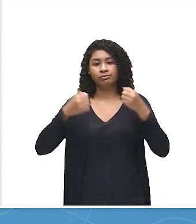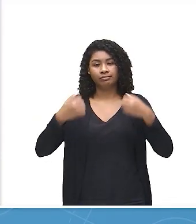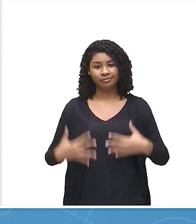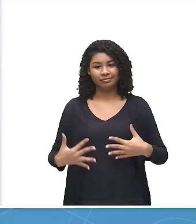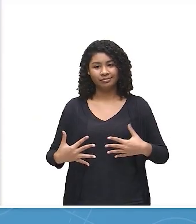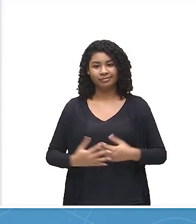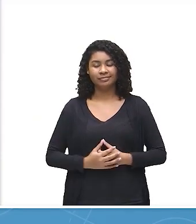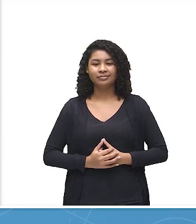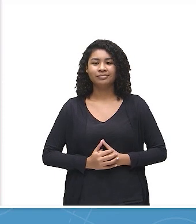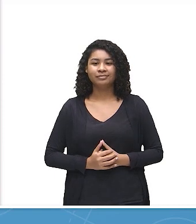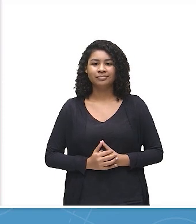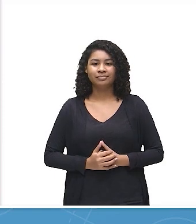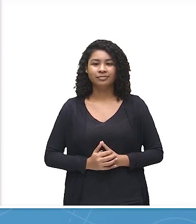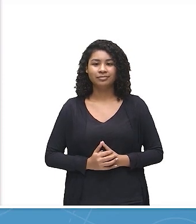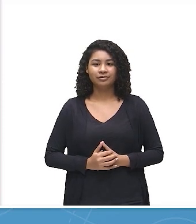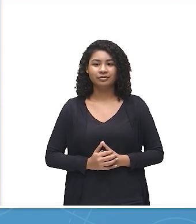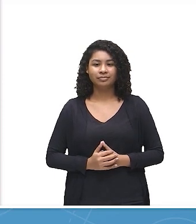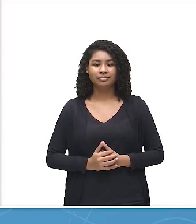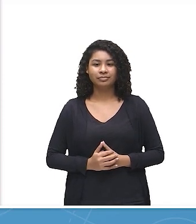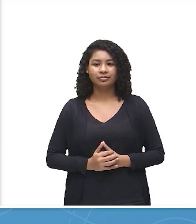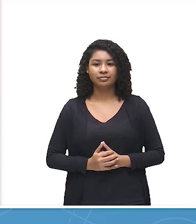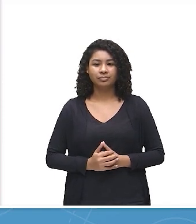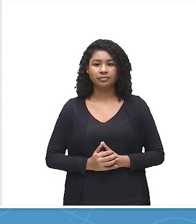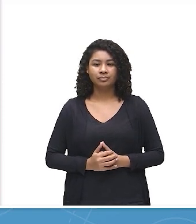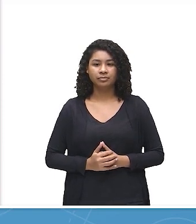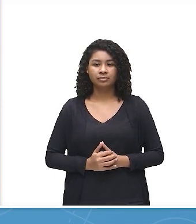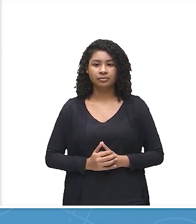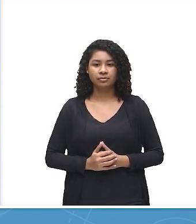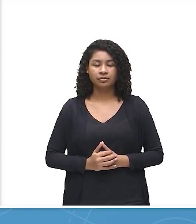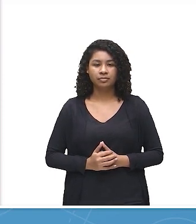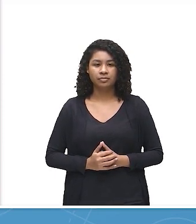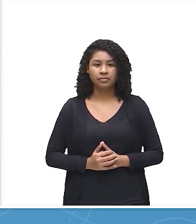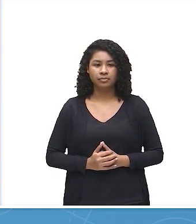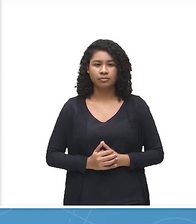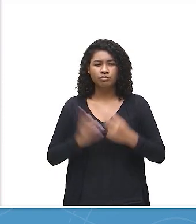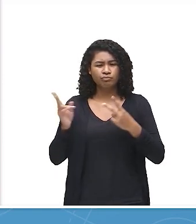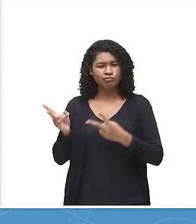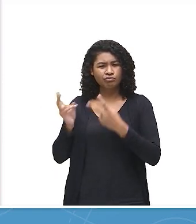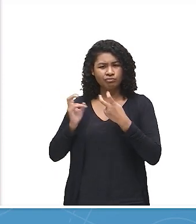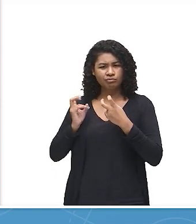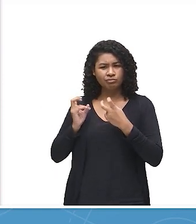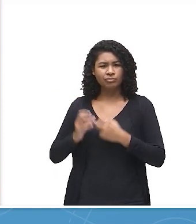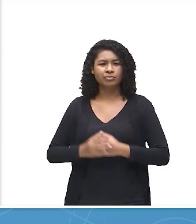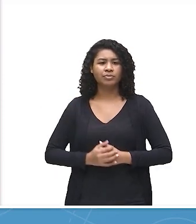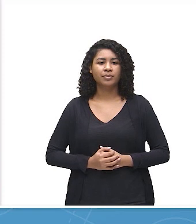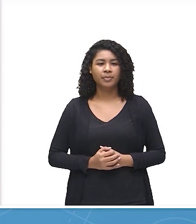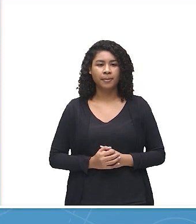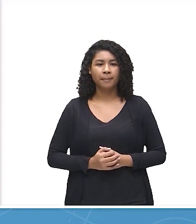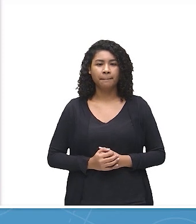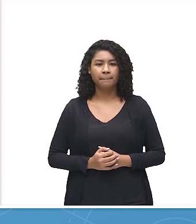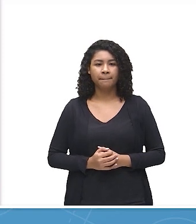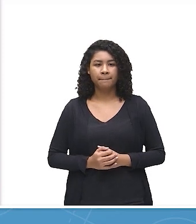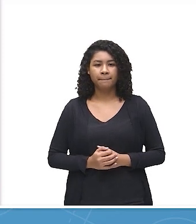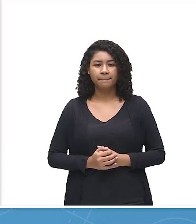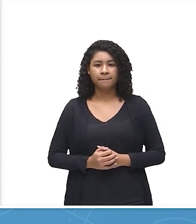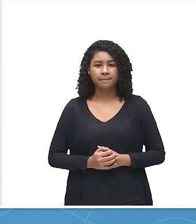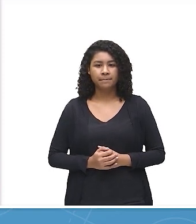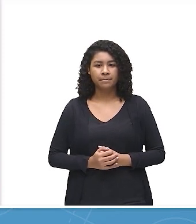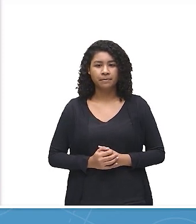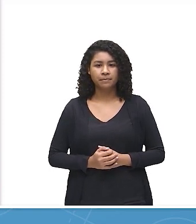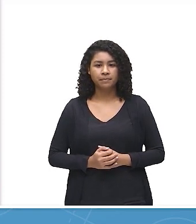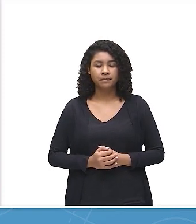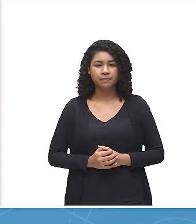possa utilizar as preposições de lugar, você precisa saber o significado delas. Não são